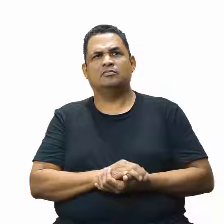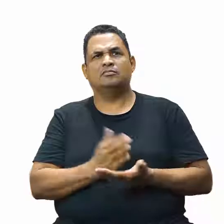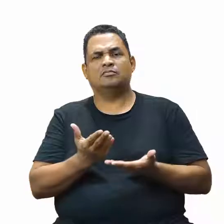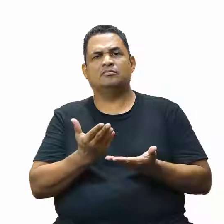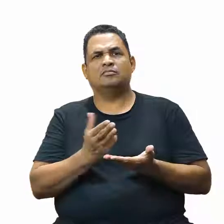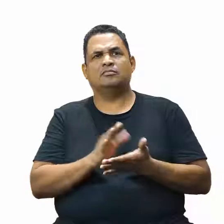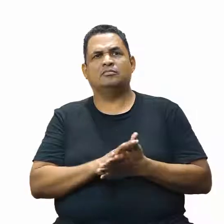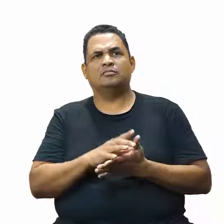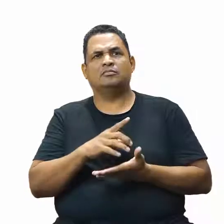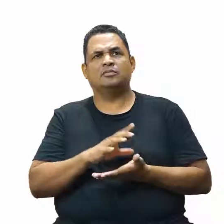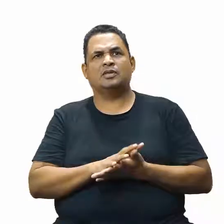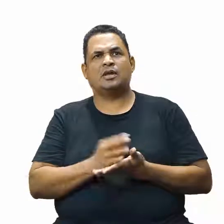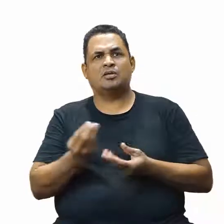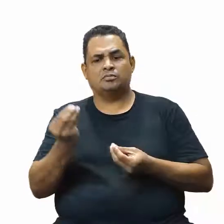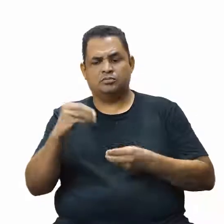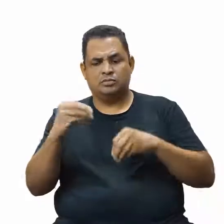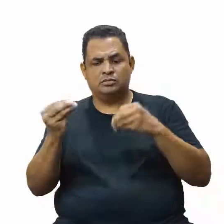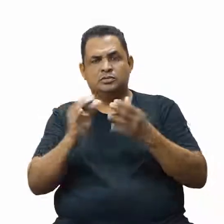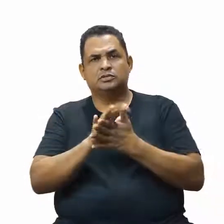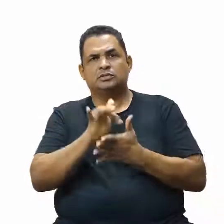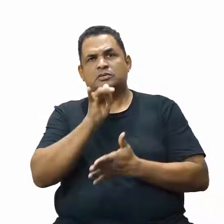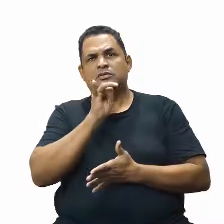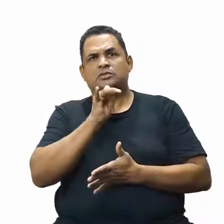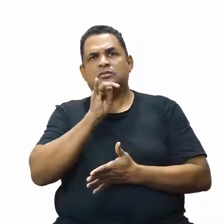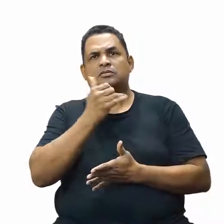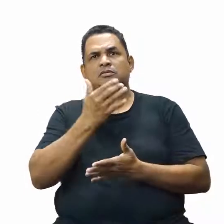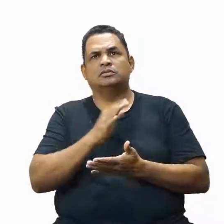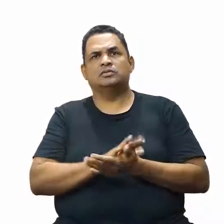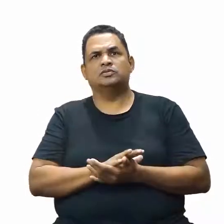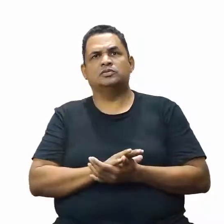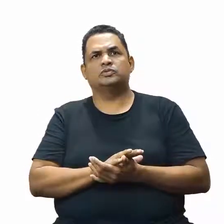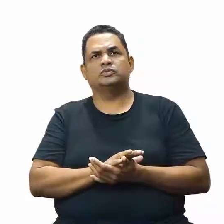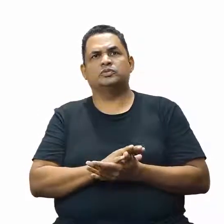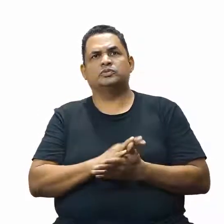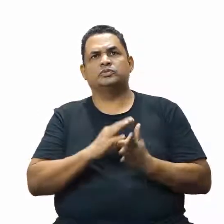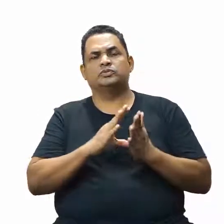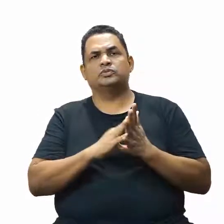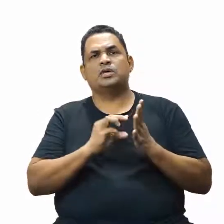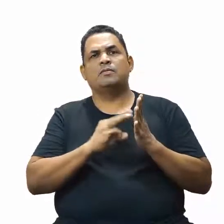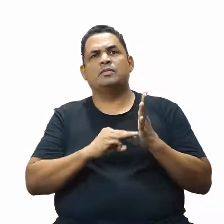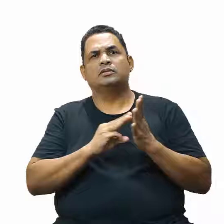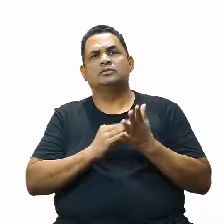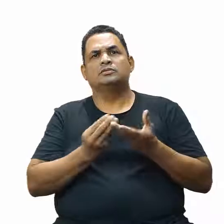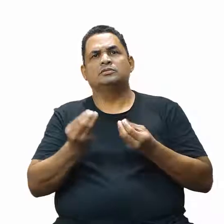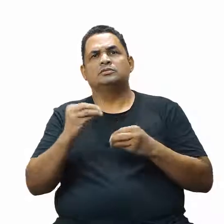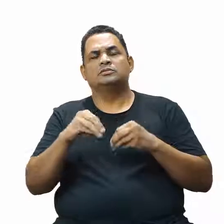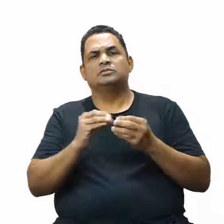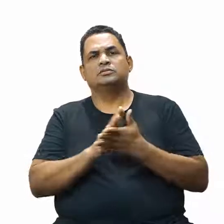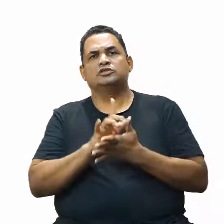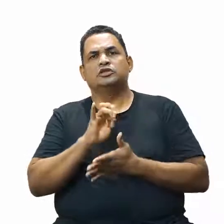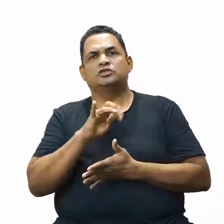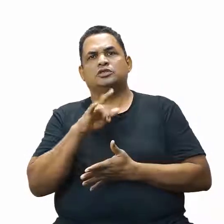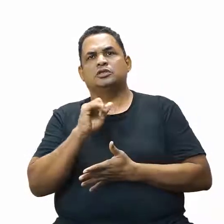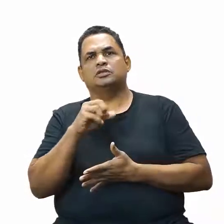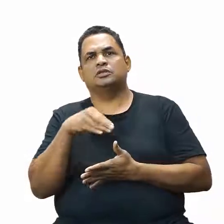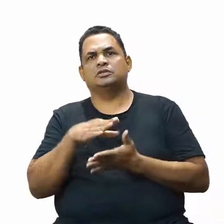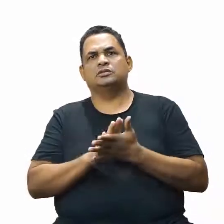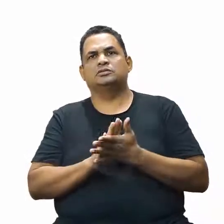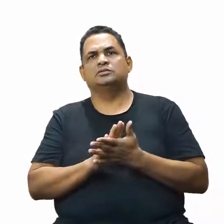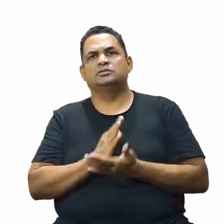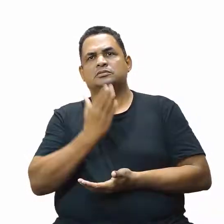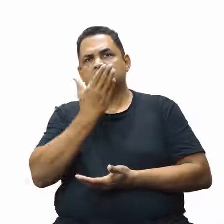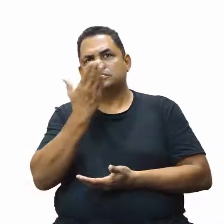Aqui há uma cultura, como um exemplo, né? Esse método consiste no plantio de